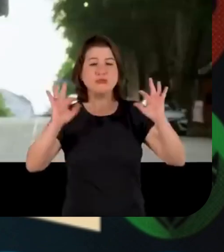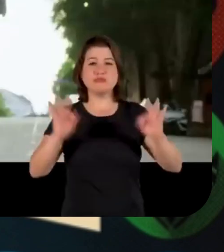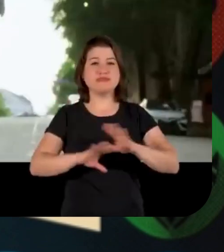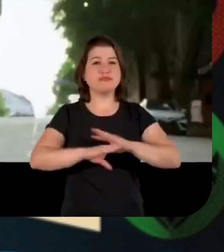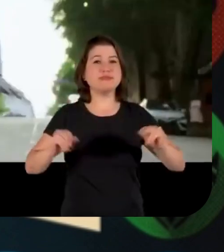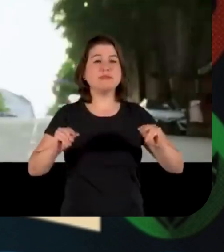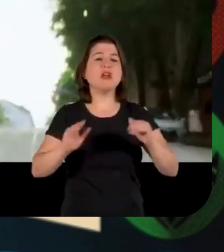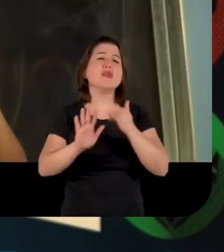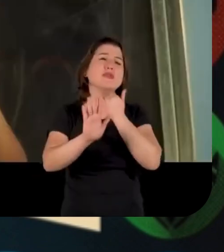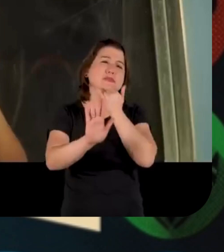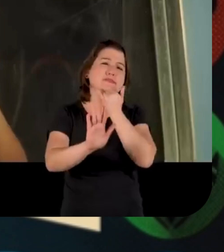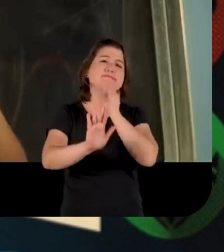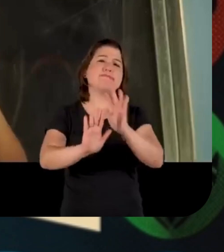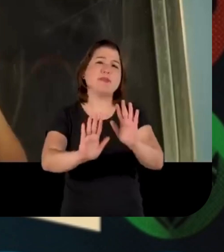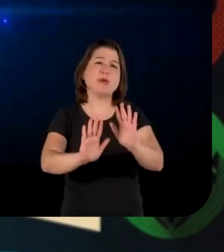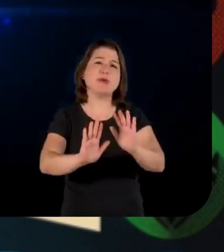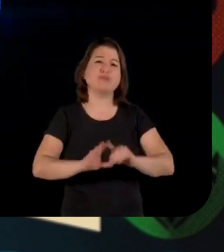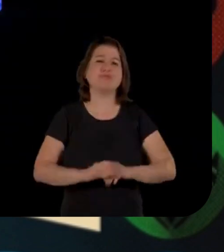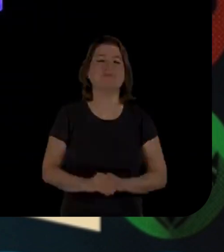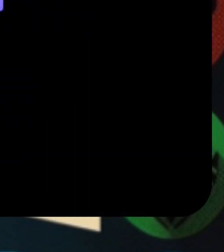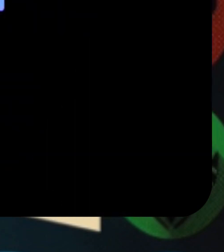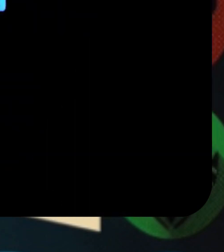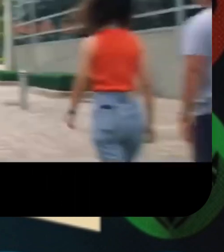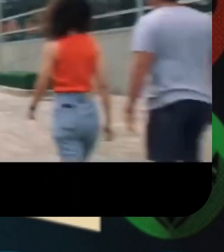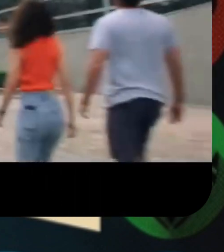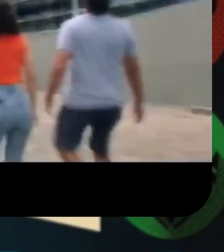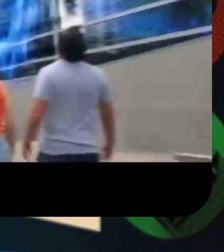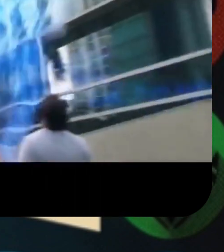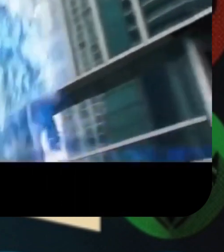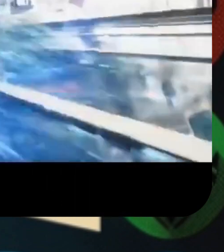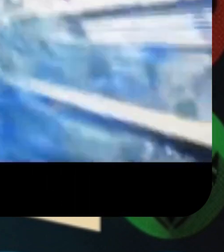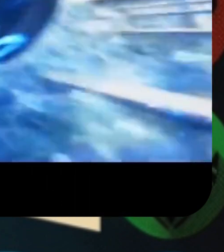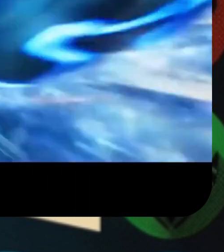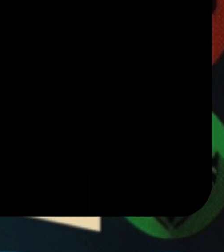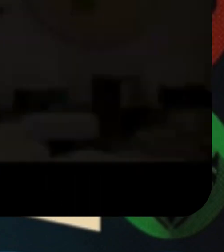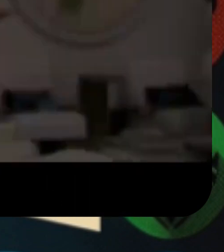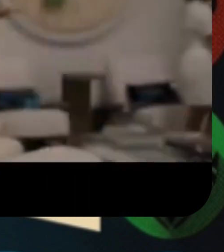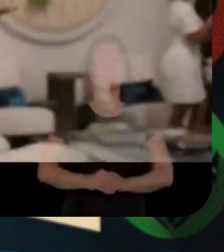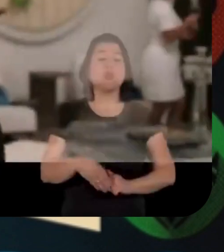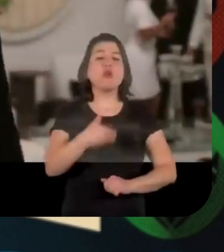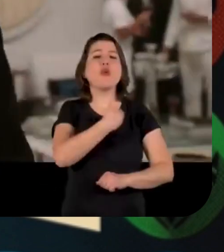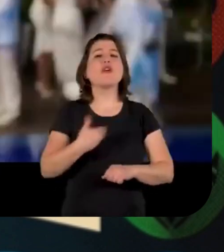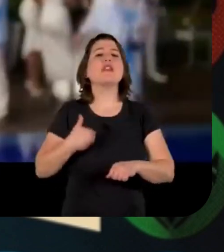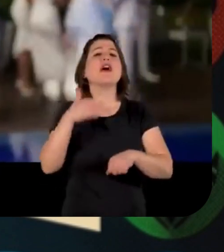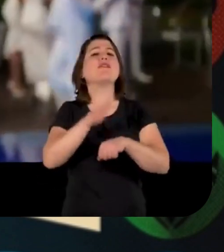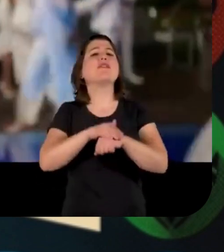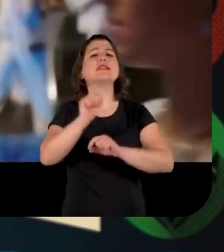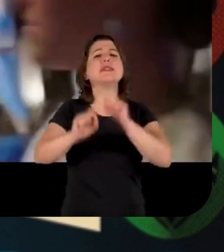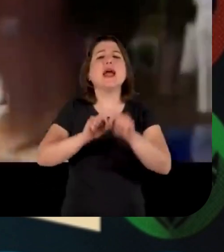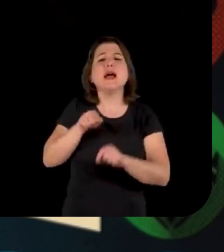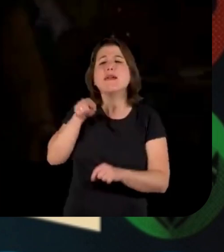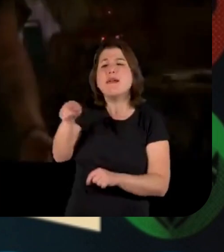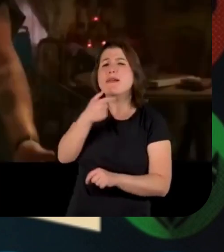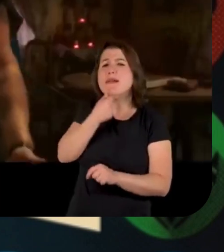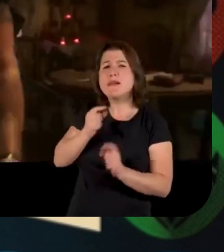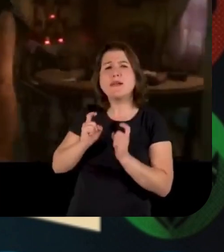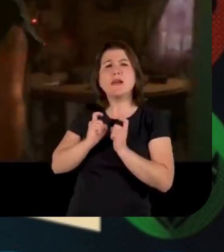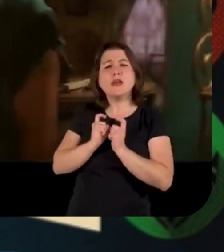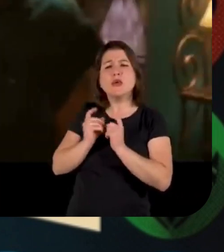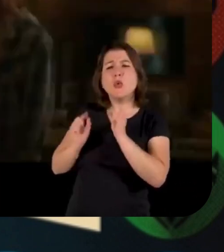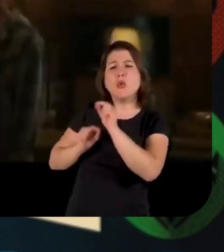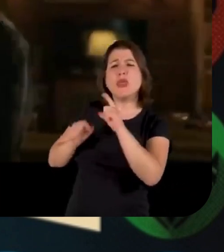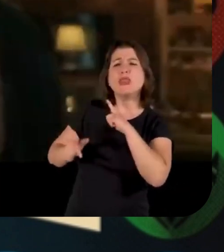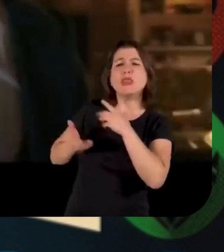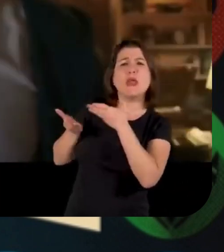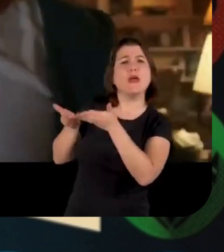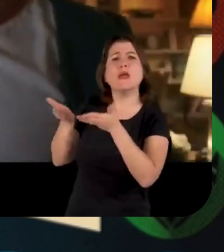família latina que eu tava até comentando com vocês. Os personagens, a irmã dele é muito legal, tipo, dá um bom equilíbrio. O pai é o Tio